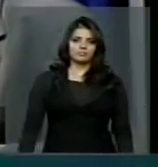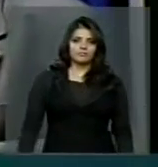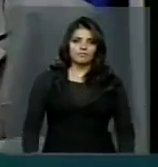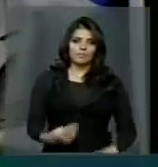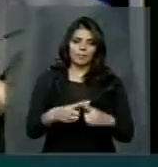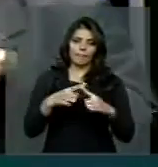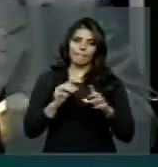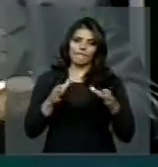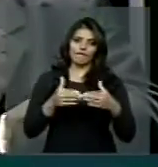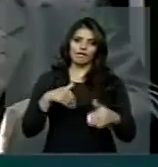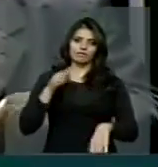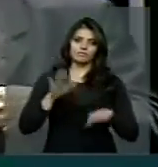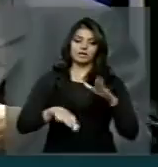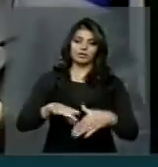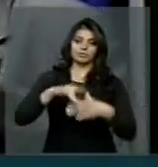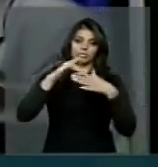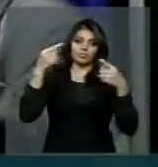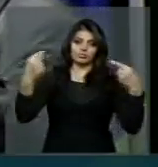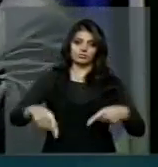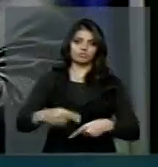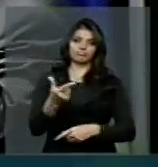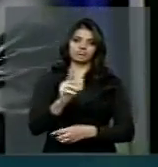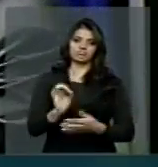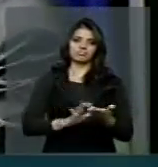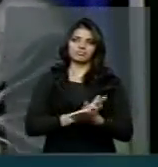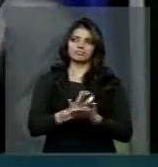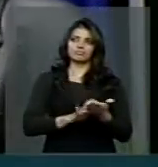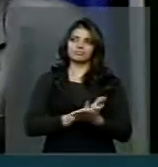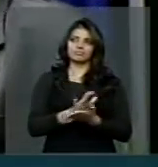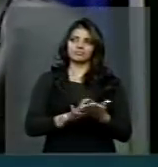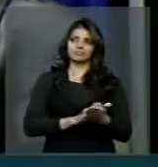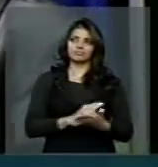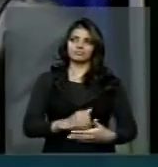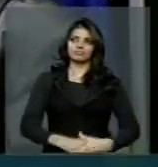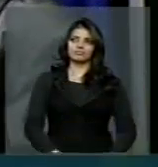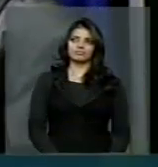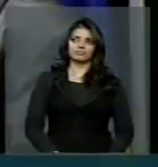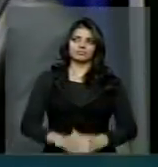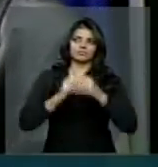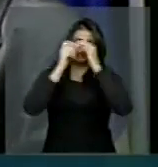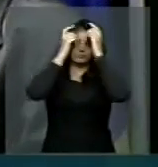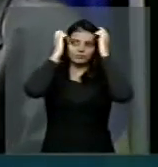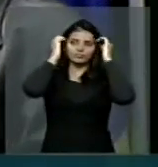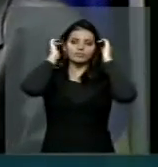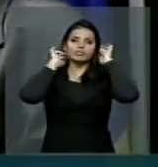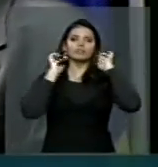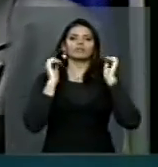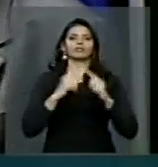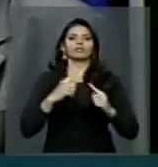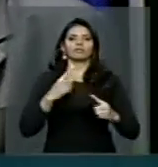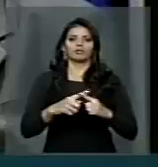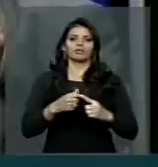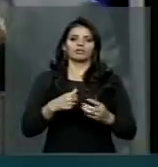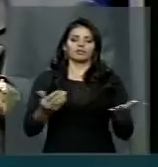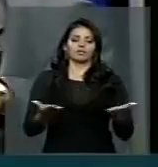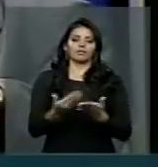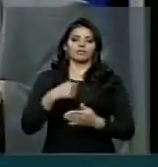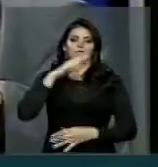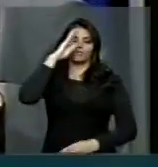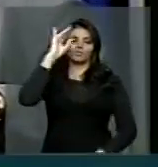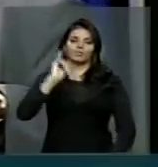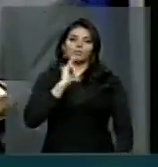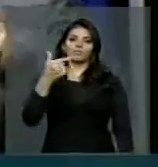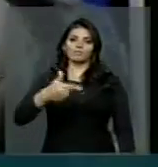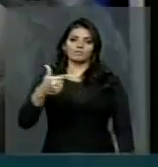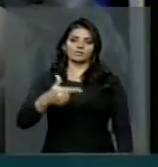fosse, mas muitos da oposição, e aí eu me incluo, entendiam que era fundamental que tivéssemos como